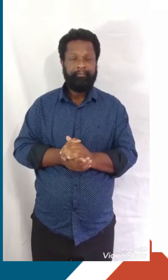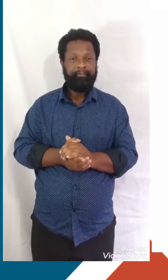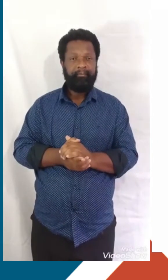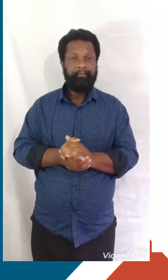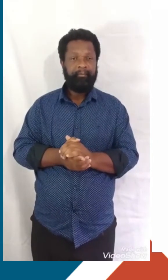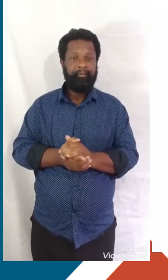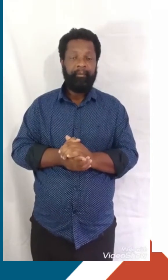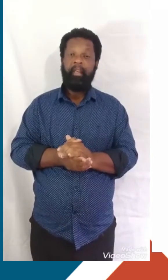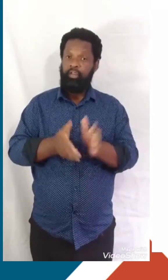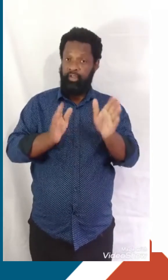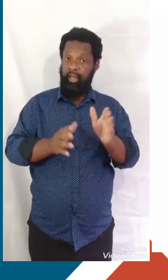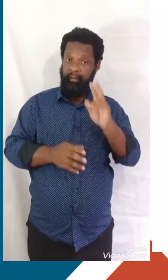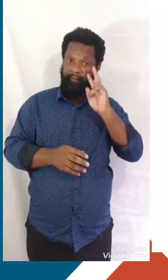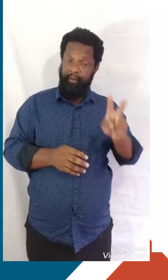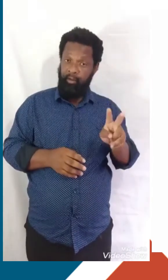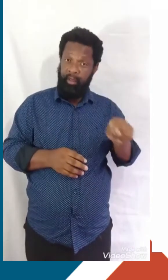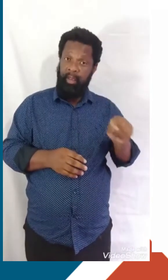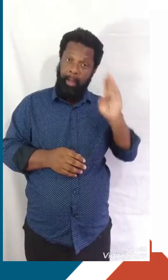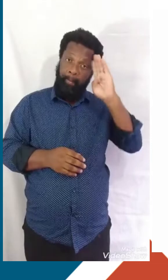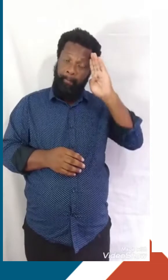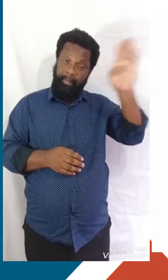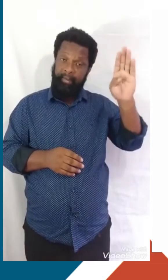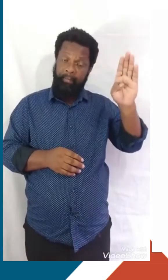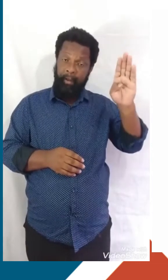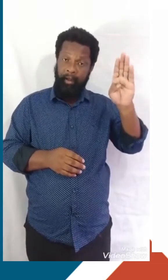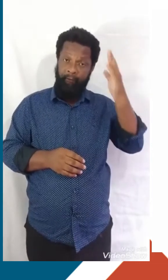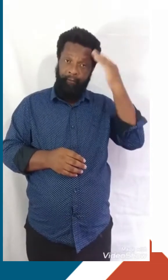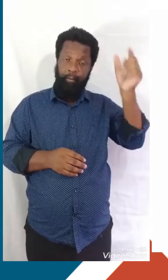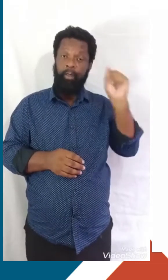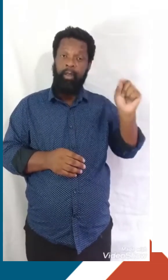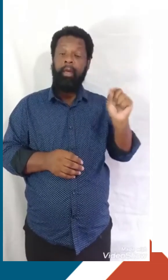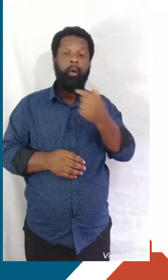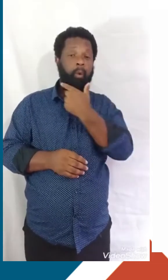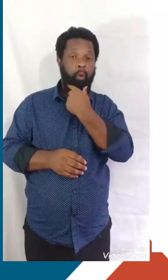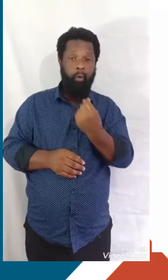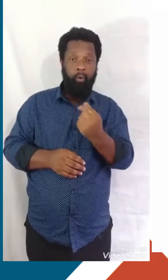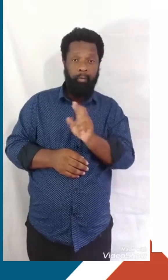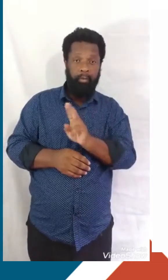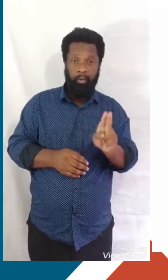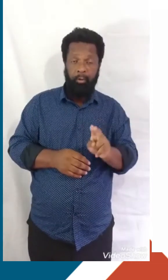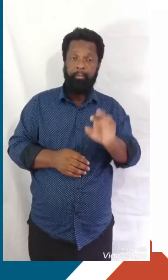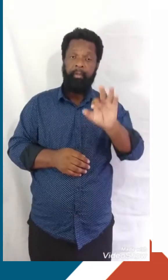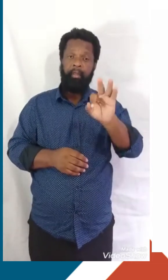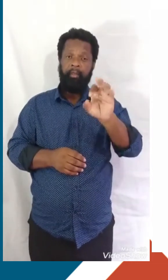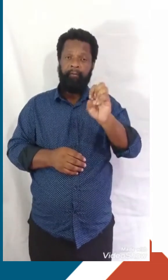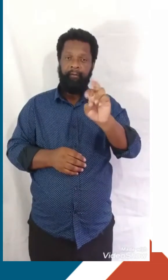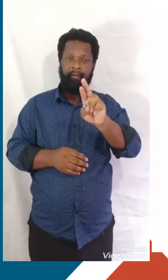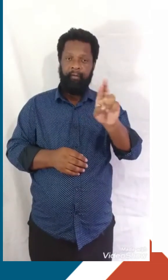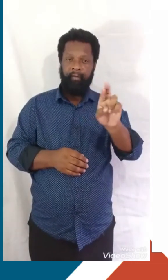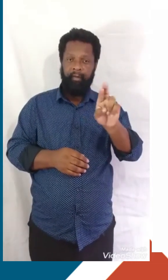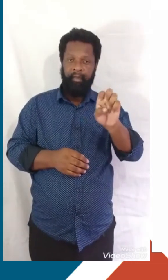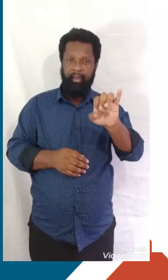Como vimos, o principal representante do neoconcretismo é o poeta Ferreira